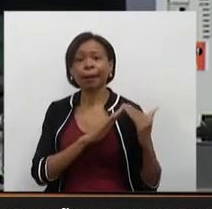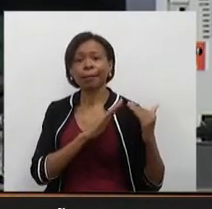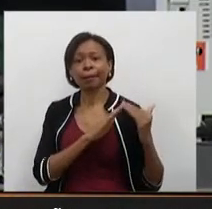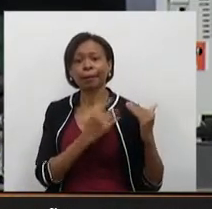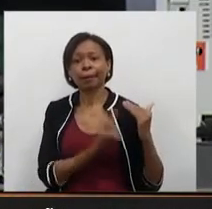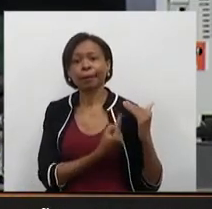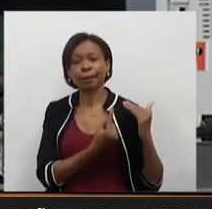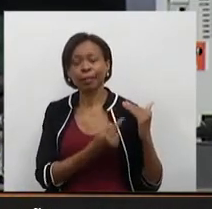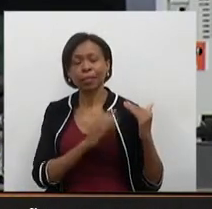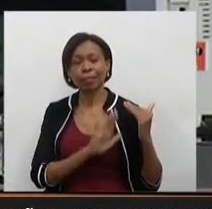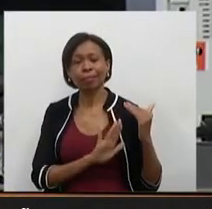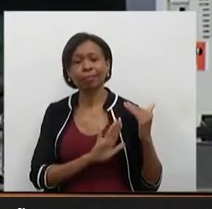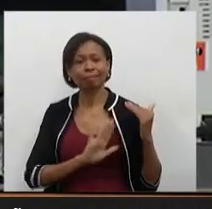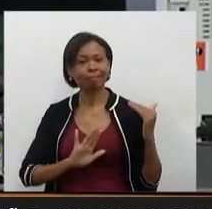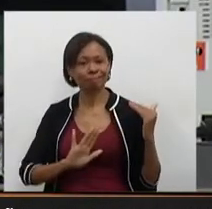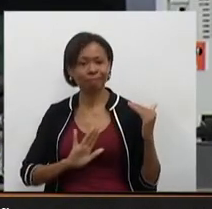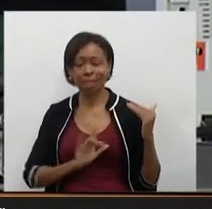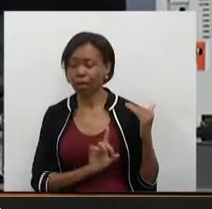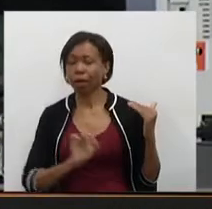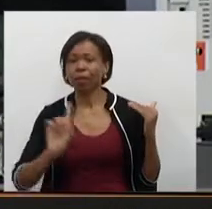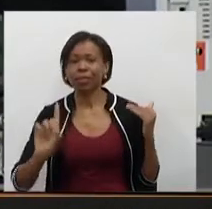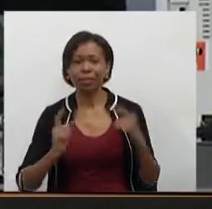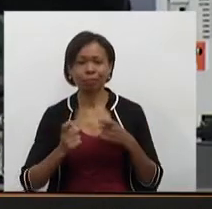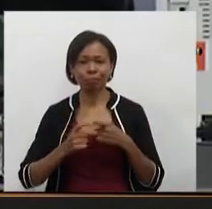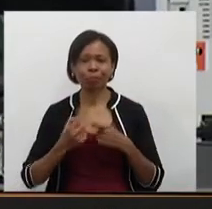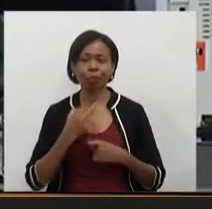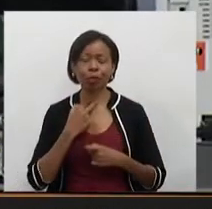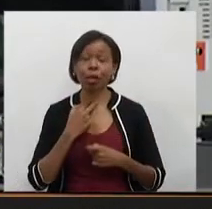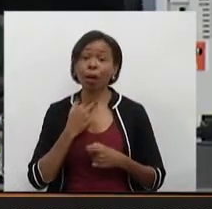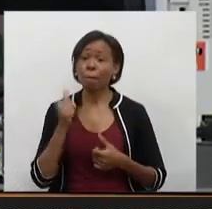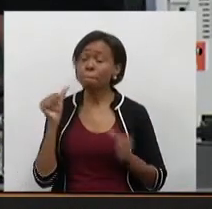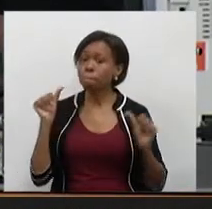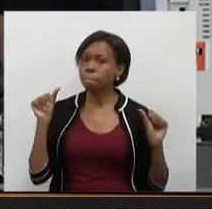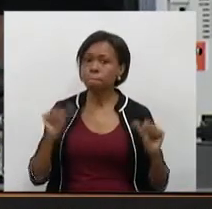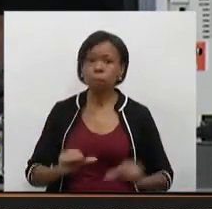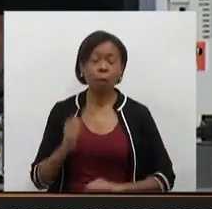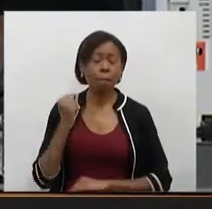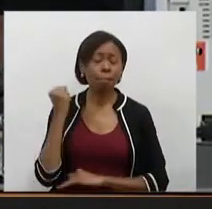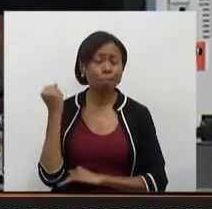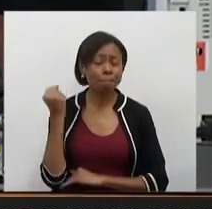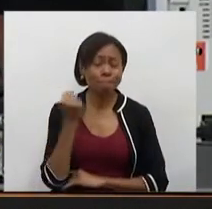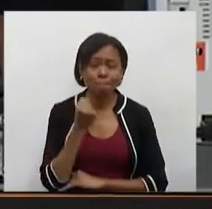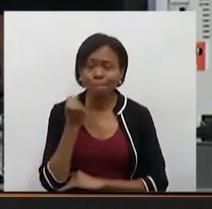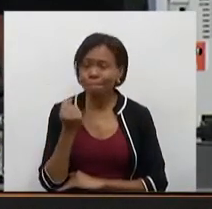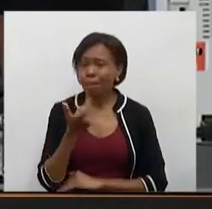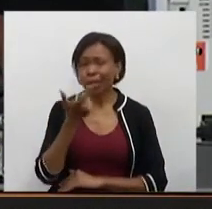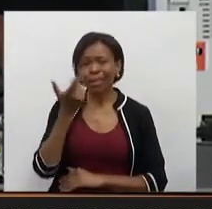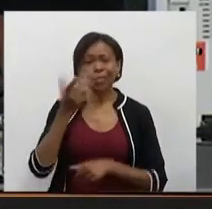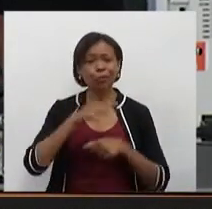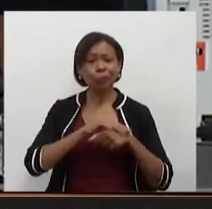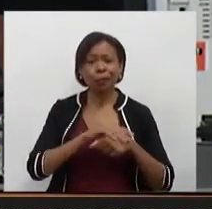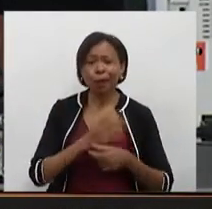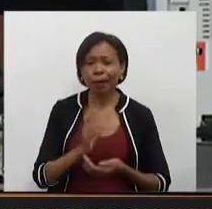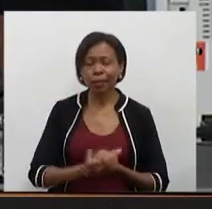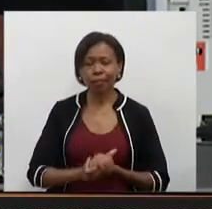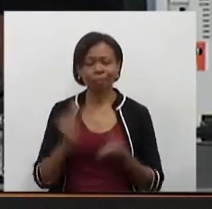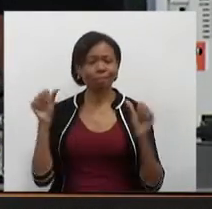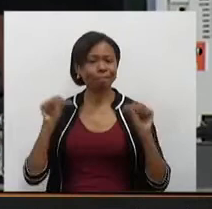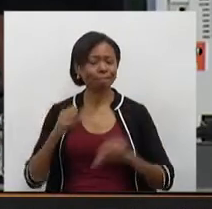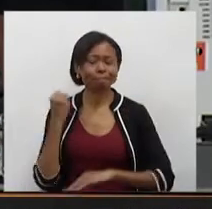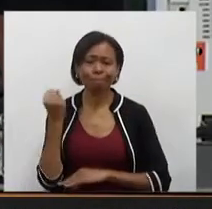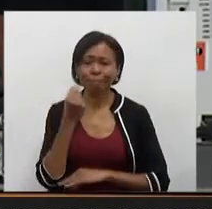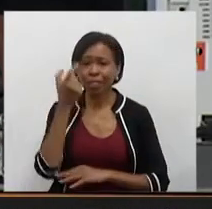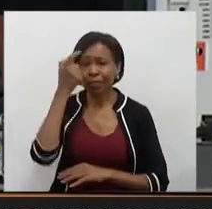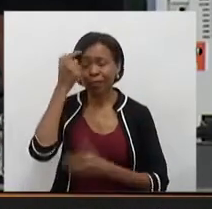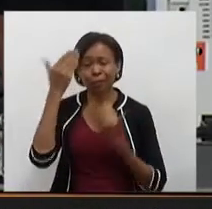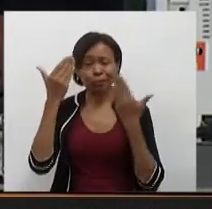agravou sobremaneira a doença, o lado psicológico, enfim, muita dificuldade. Ao